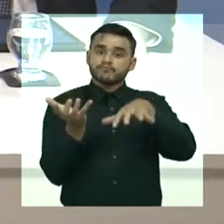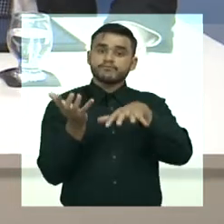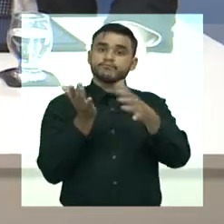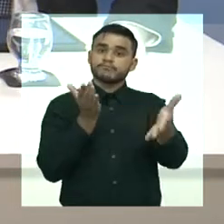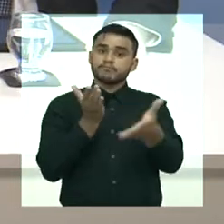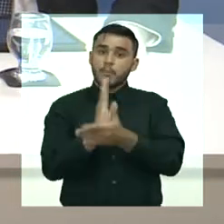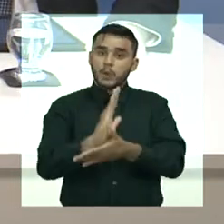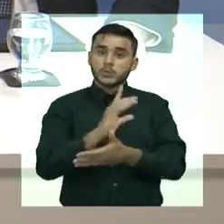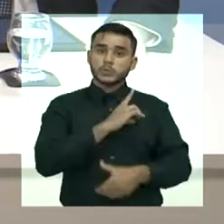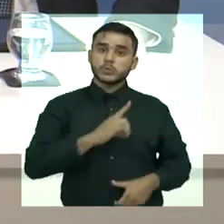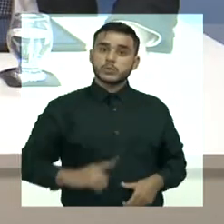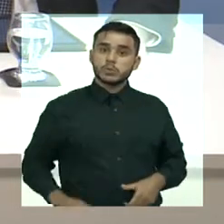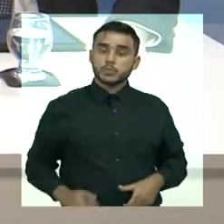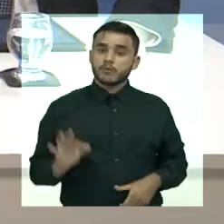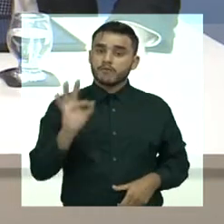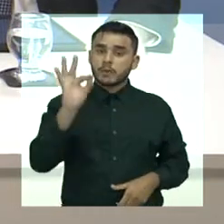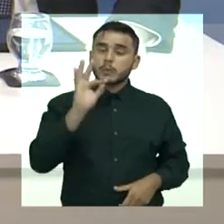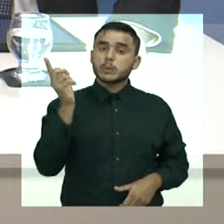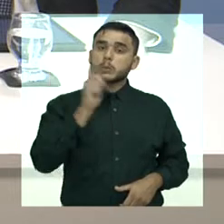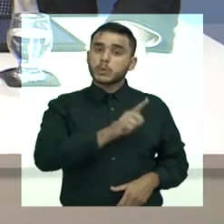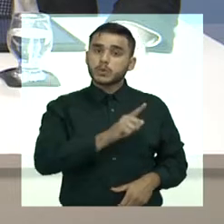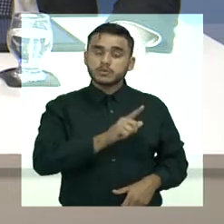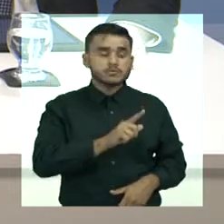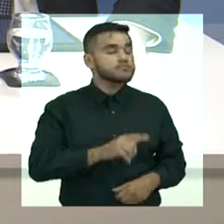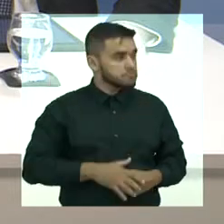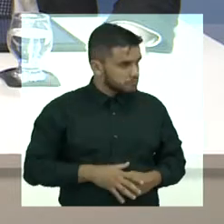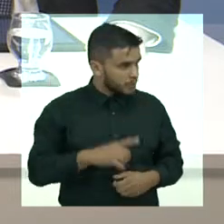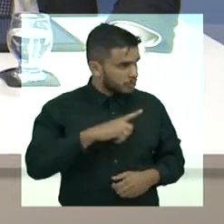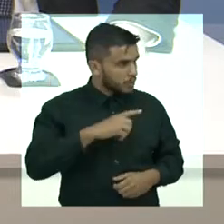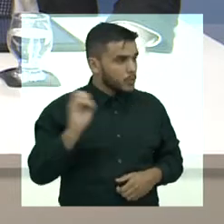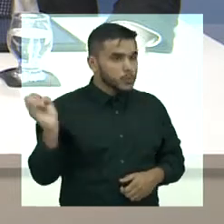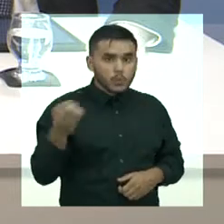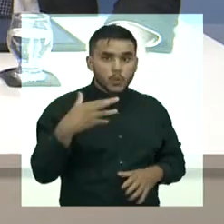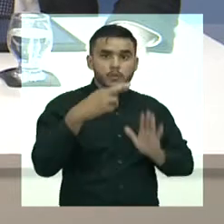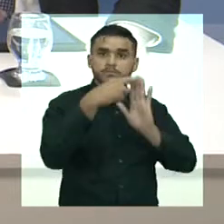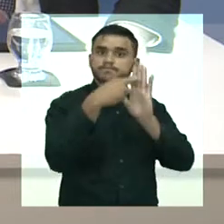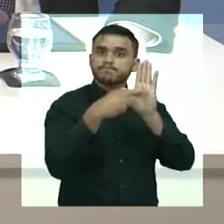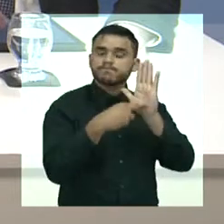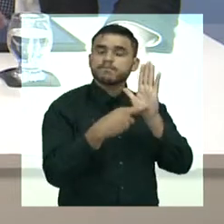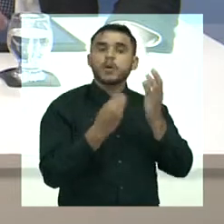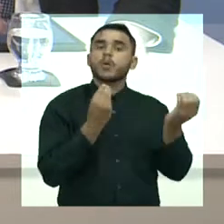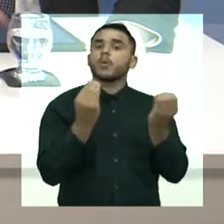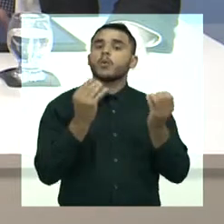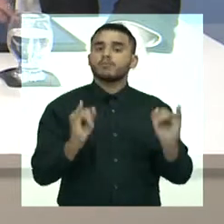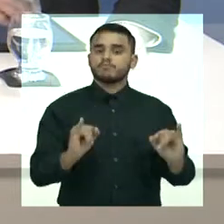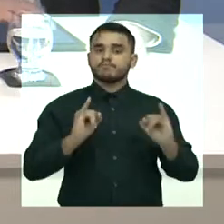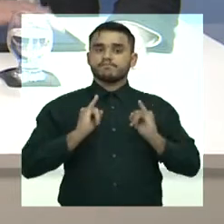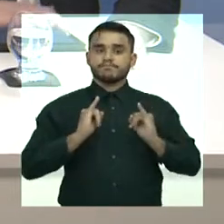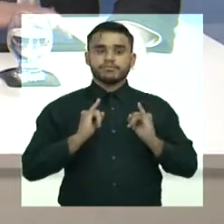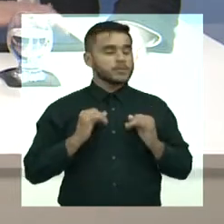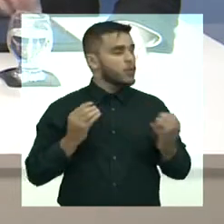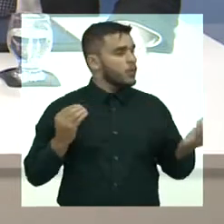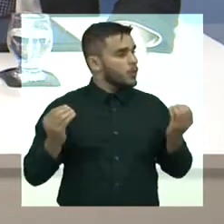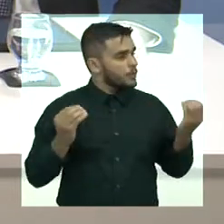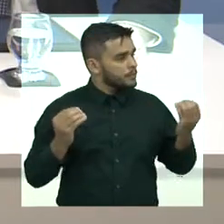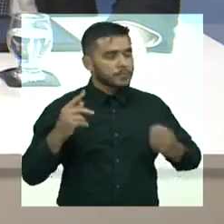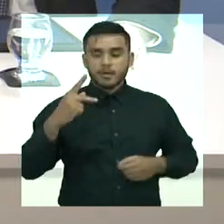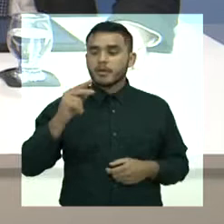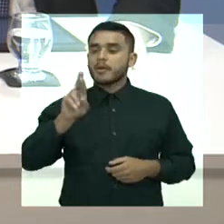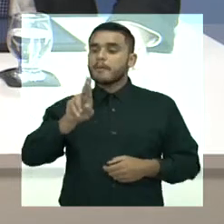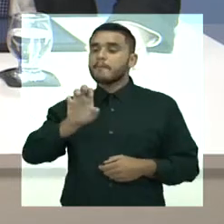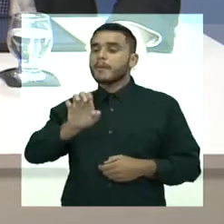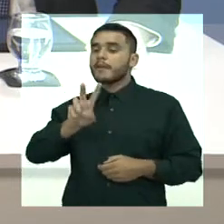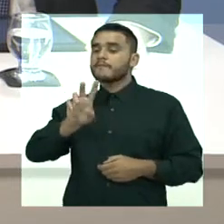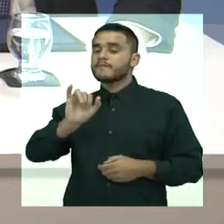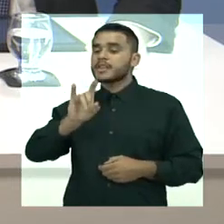Previdência estabelece uma série de novas regras para a aposentadoria, para o acesso ao benefício